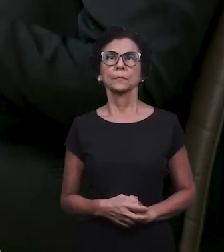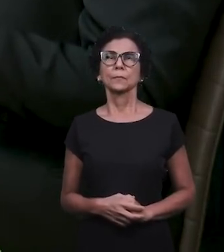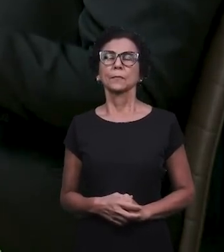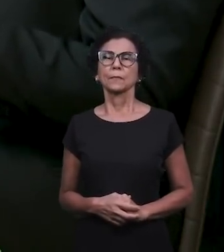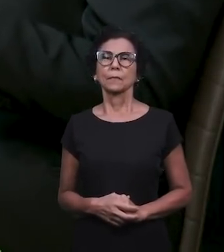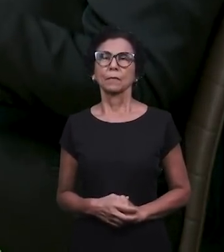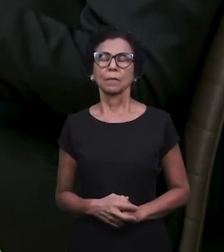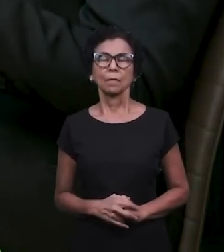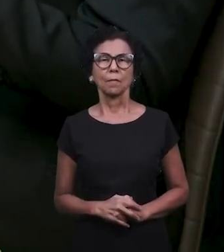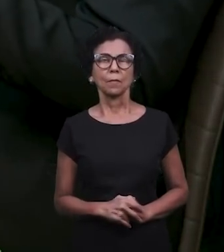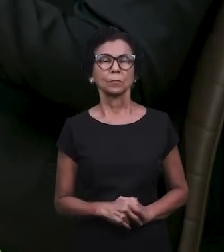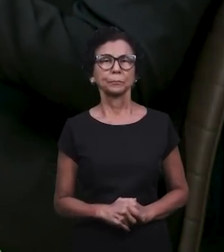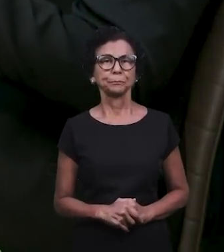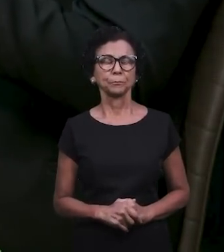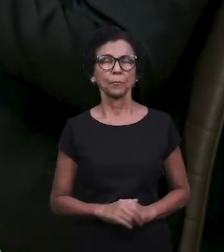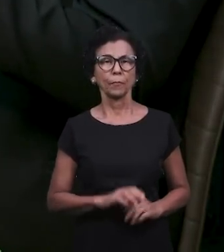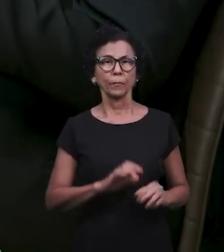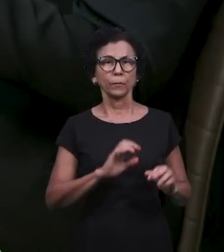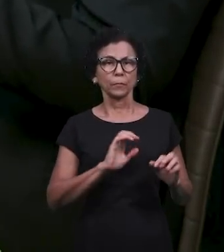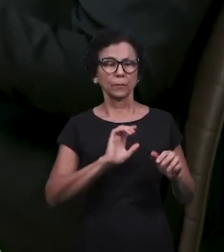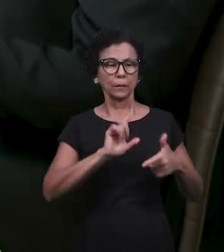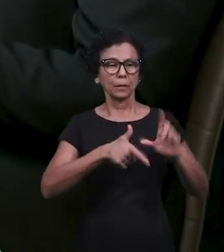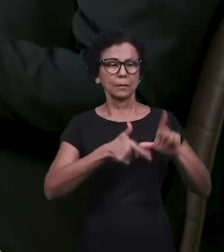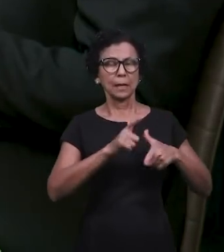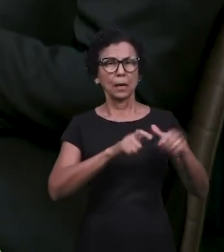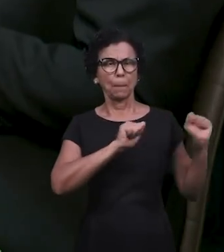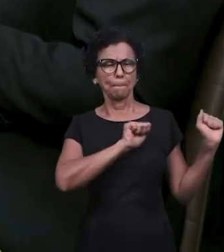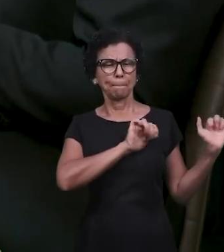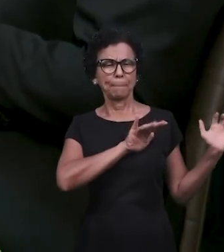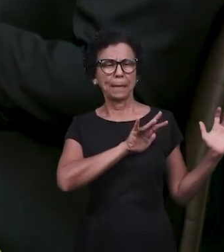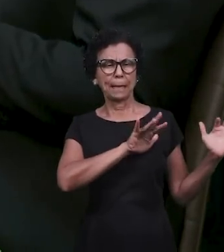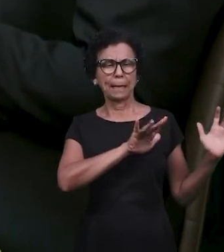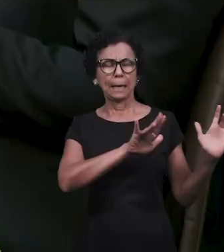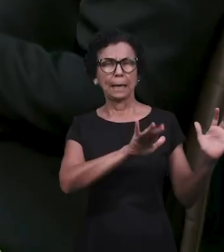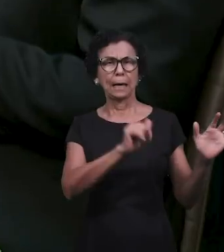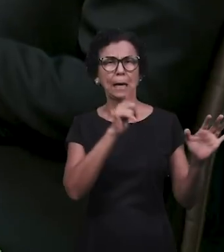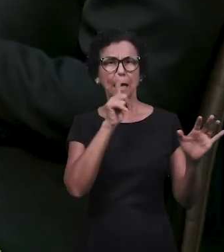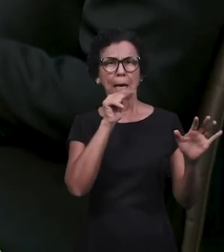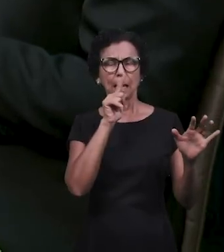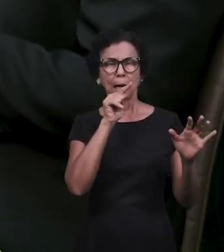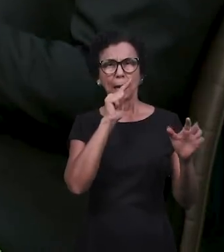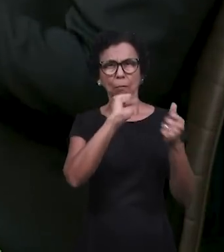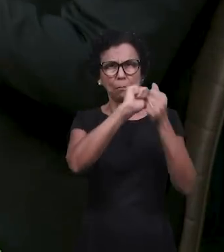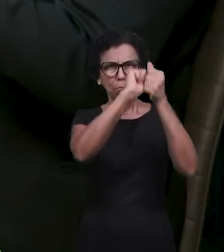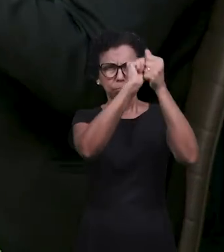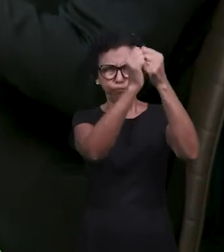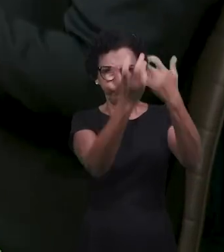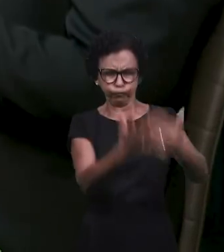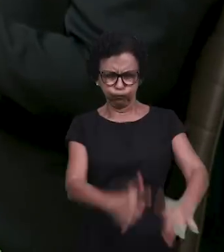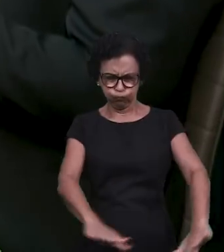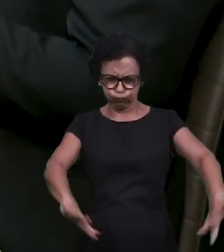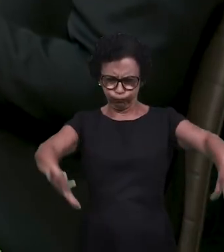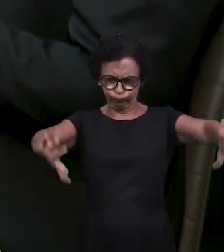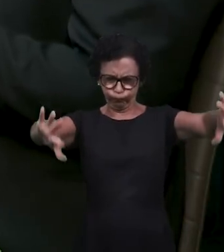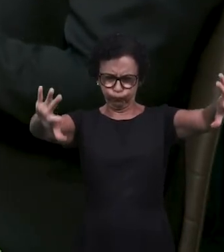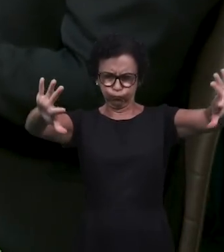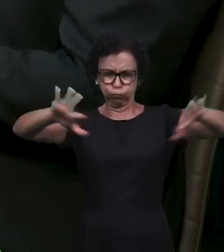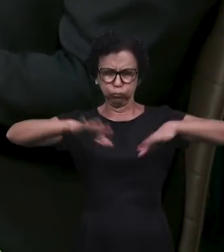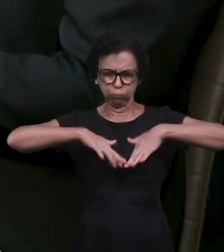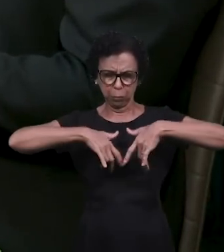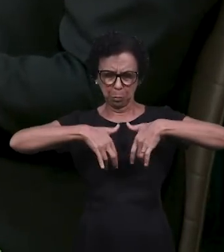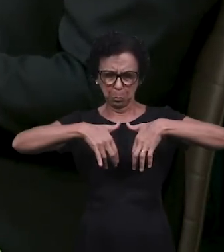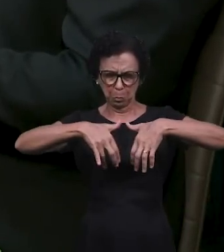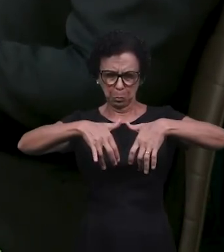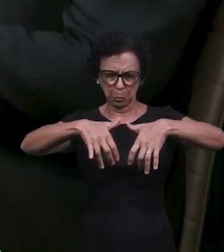cruza o mar, e aí as águas amargas, o lenho, a fome,